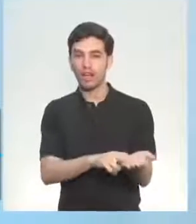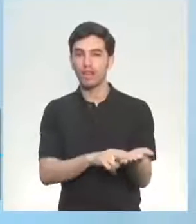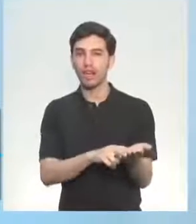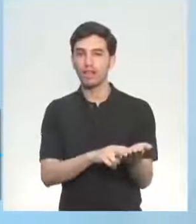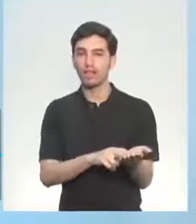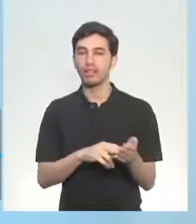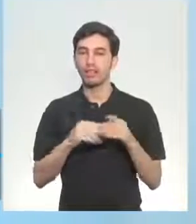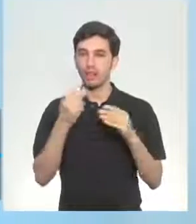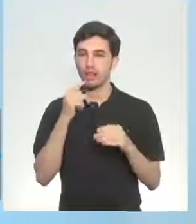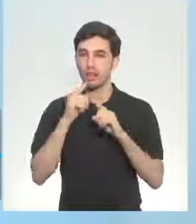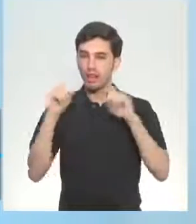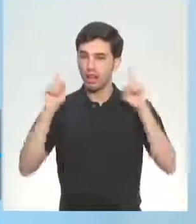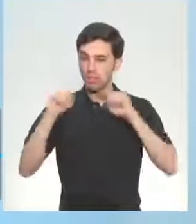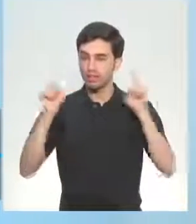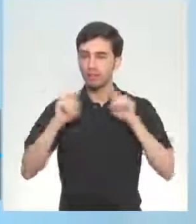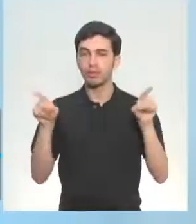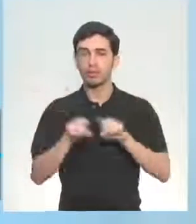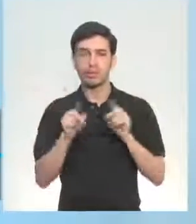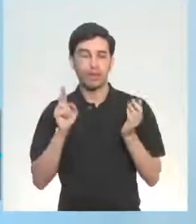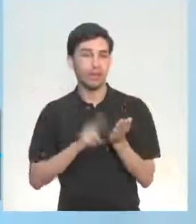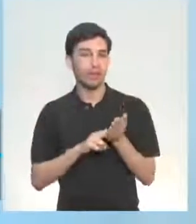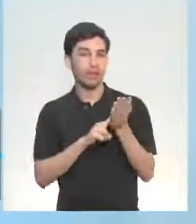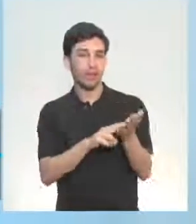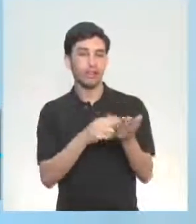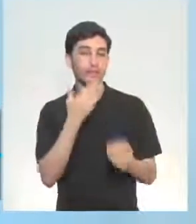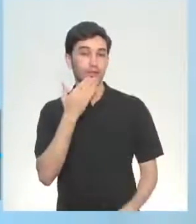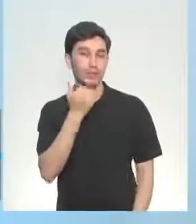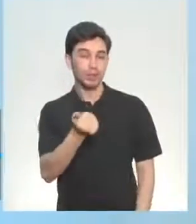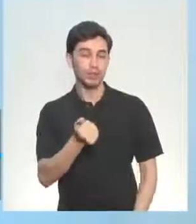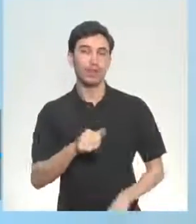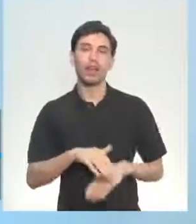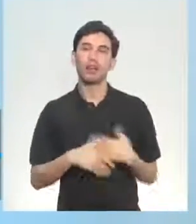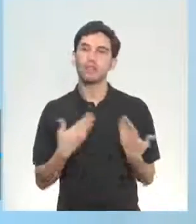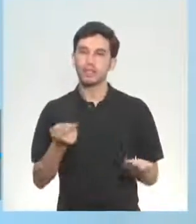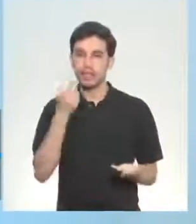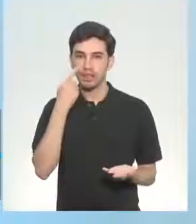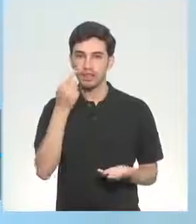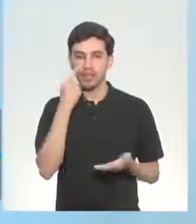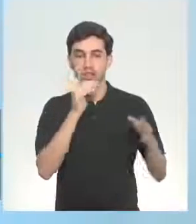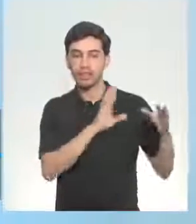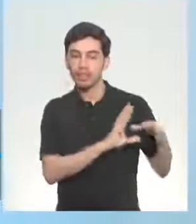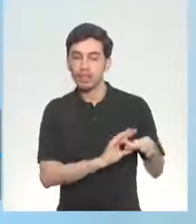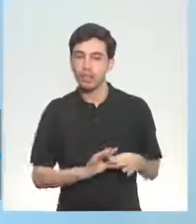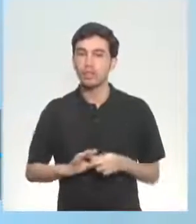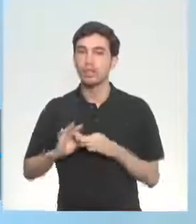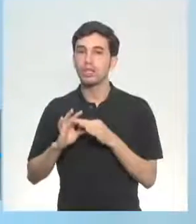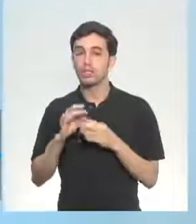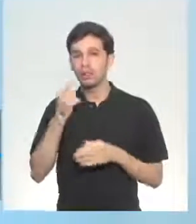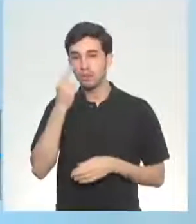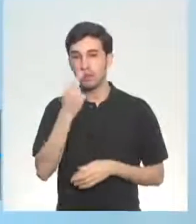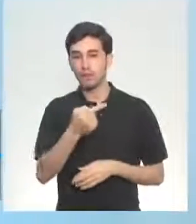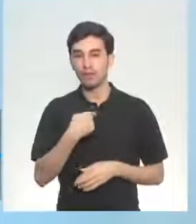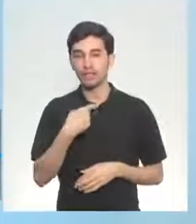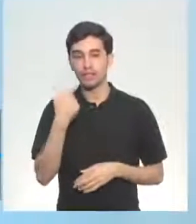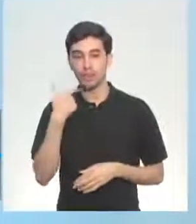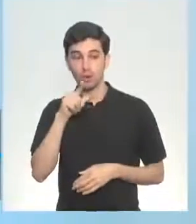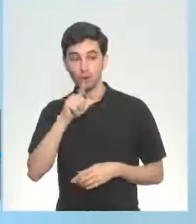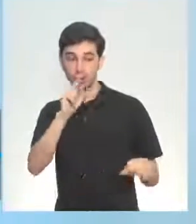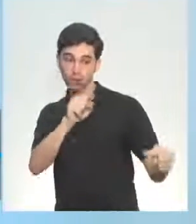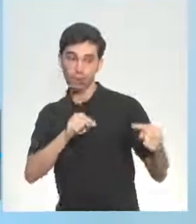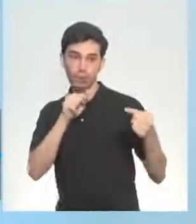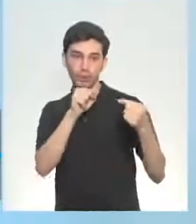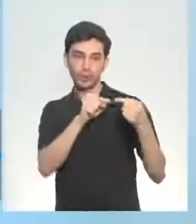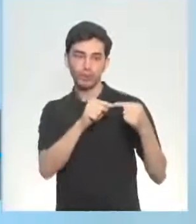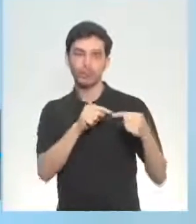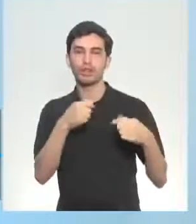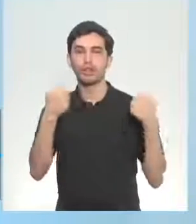que utilizar para esse contexto, para essa situação comunicativa, para que eu consiga atingir o meu objetivo, então é necessário que eu saiba